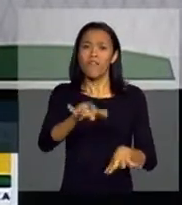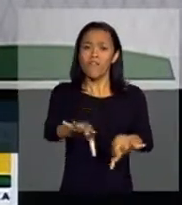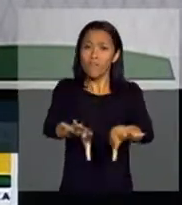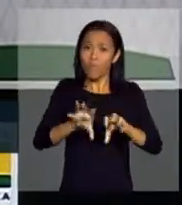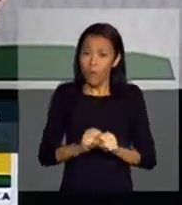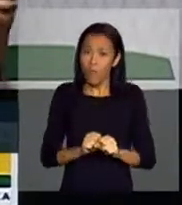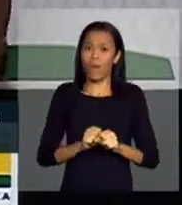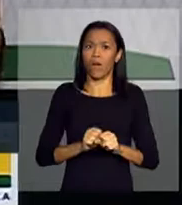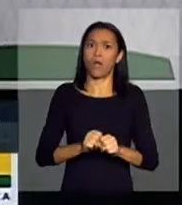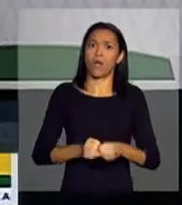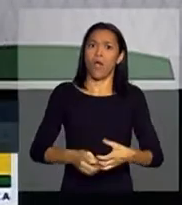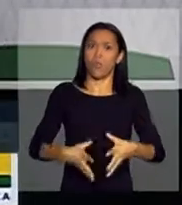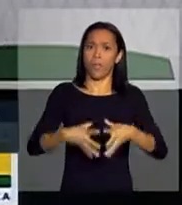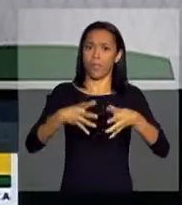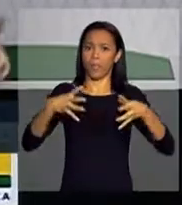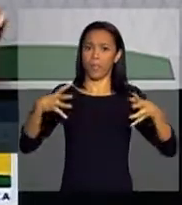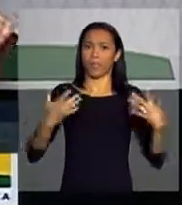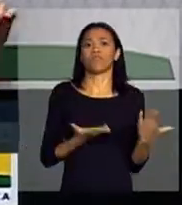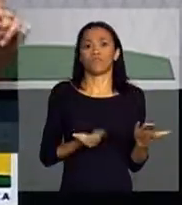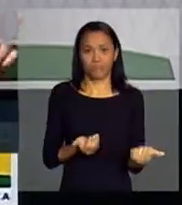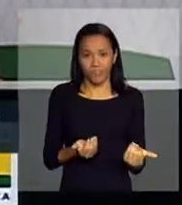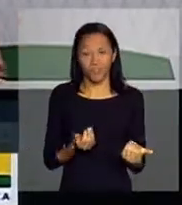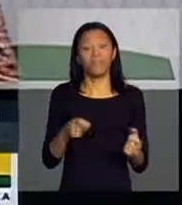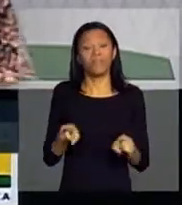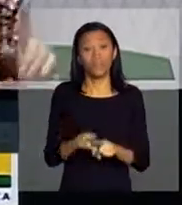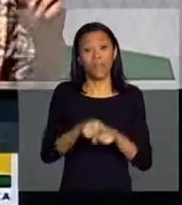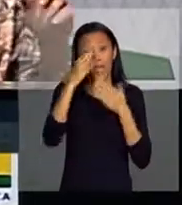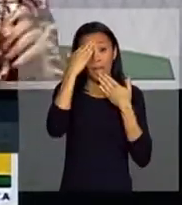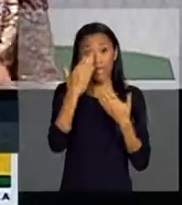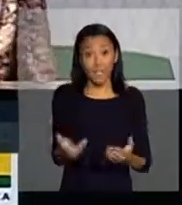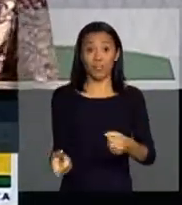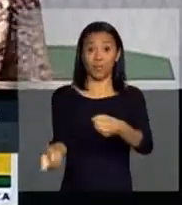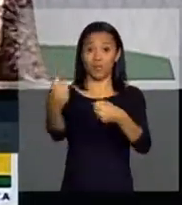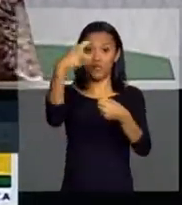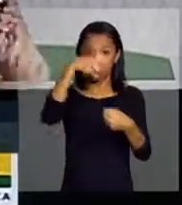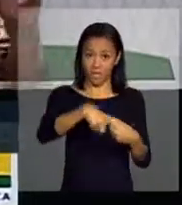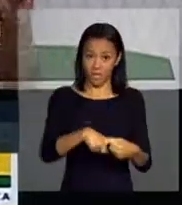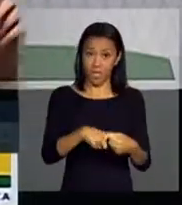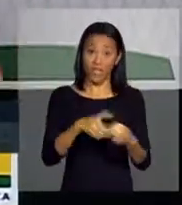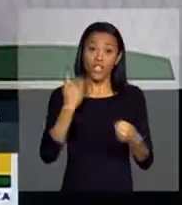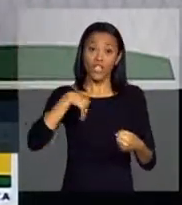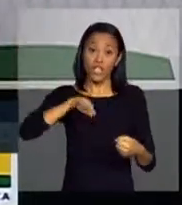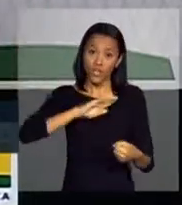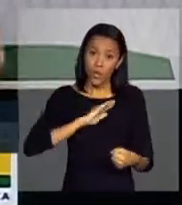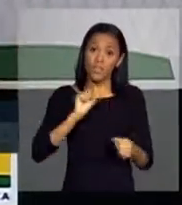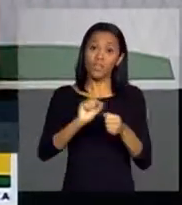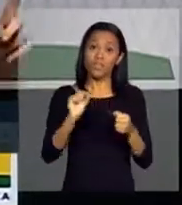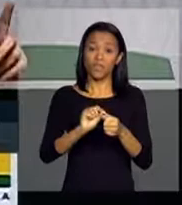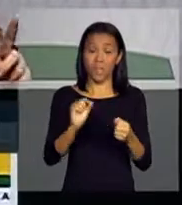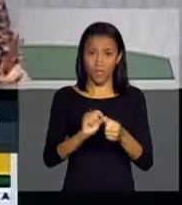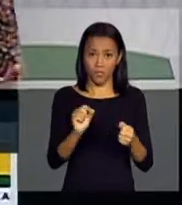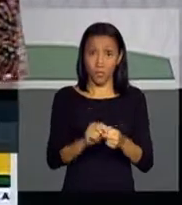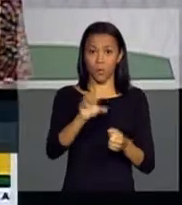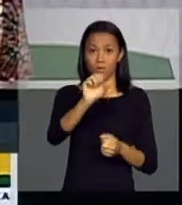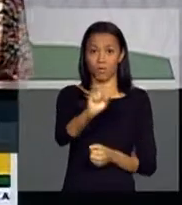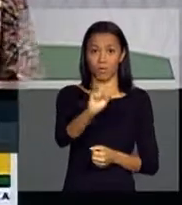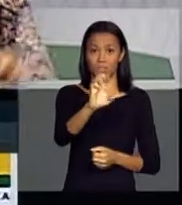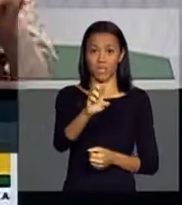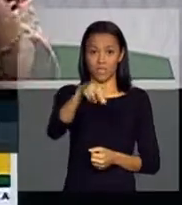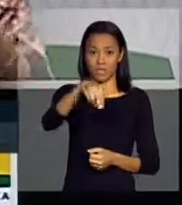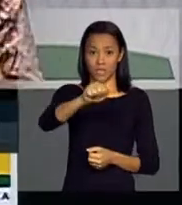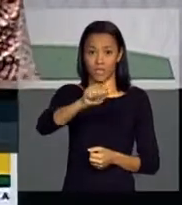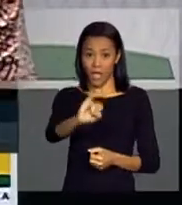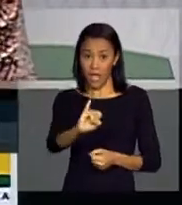E aí eu agradeço muito a parceria que nós estabelecemos com sistema s o SENAI